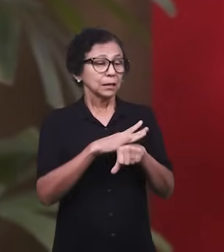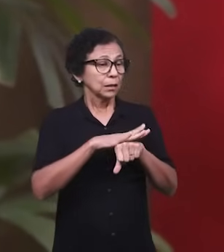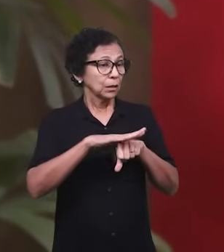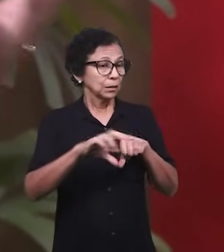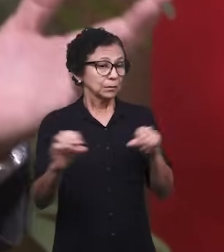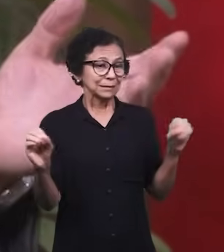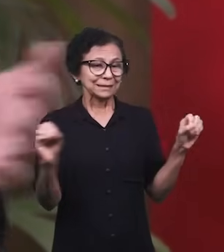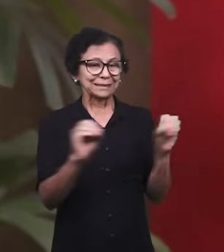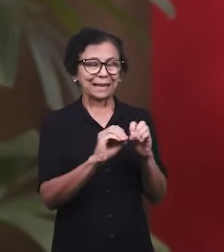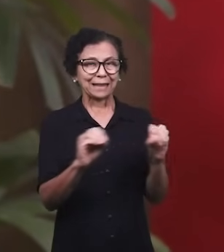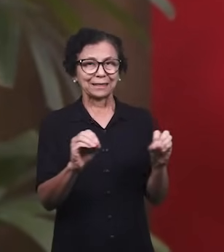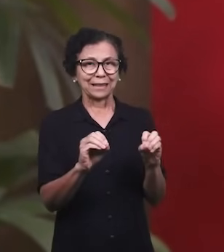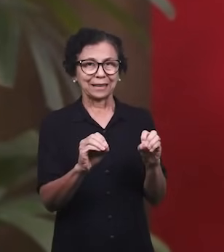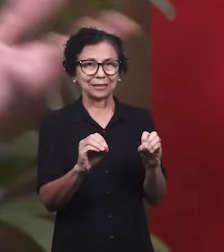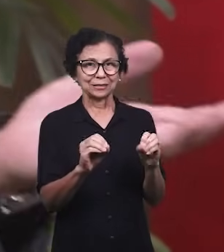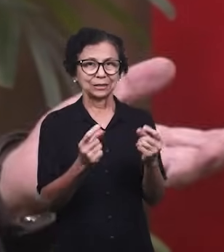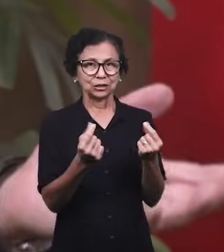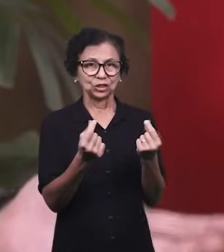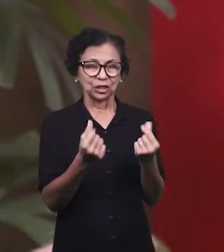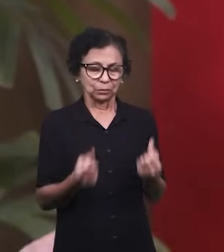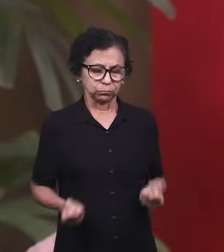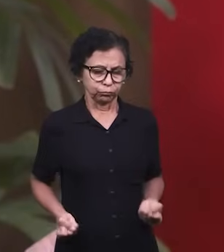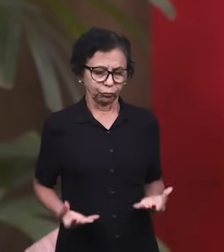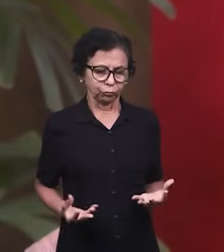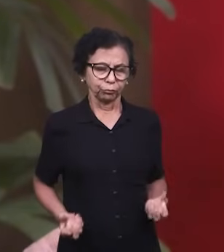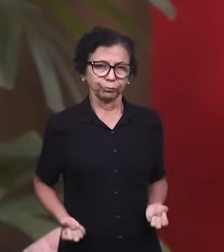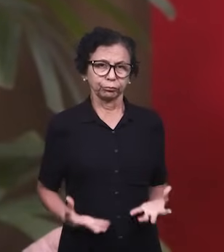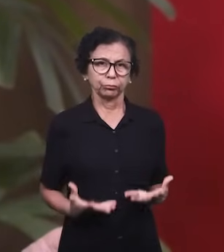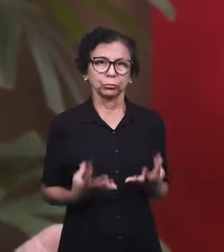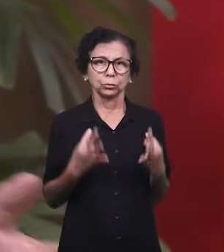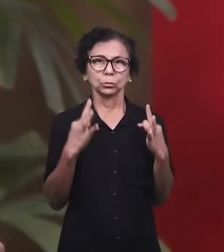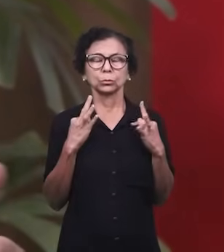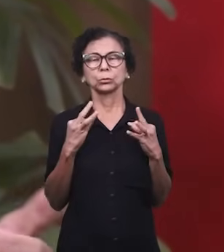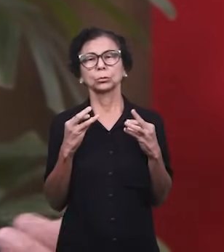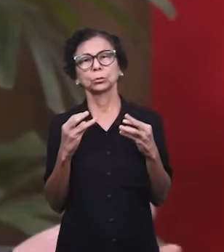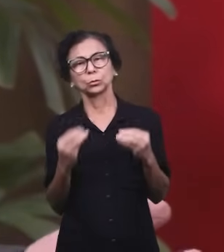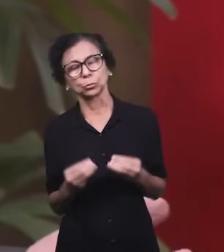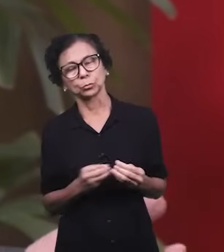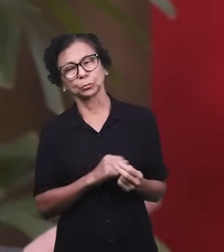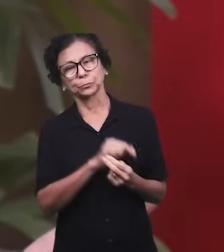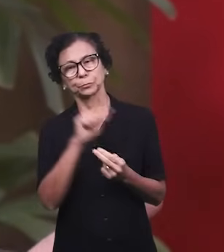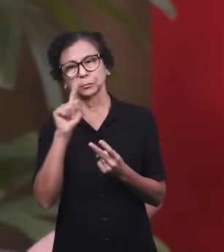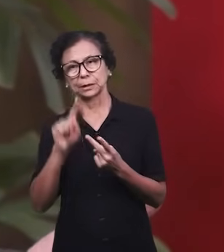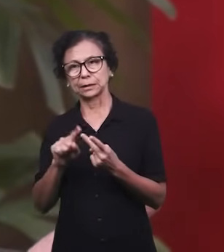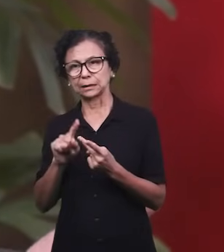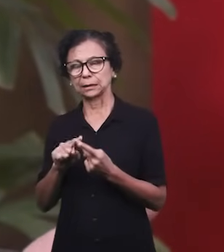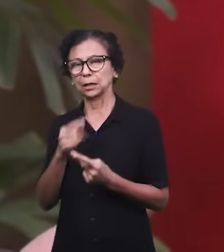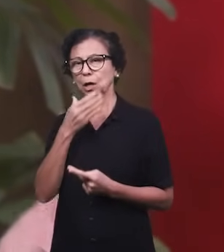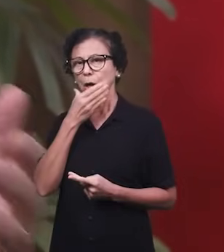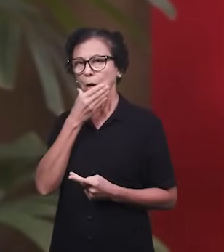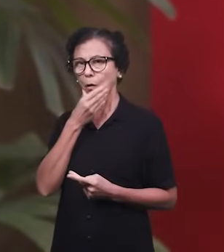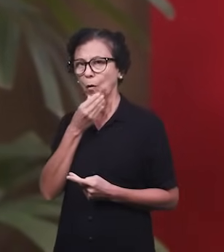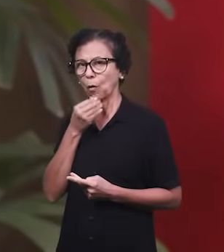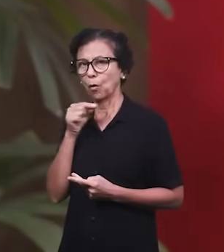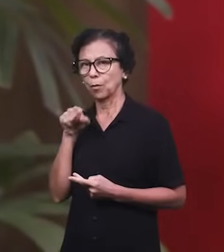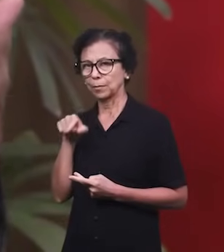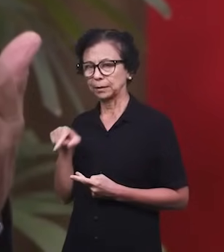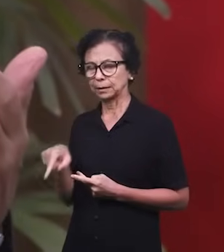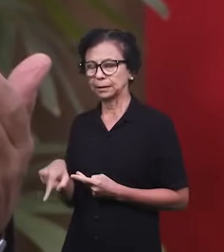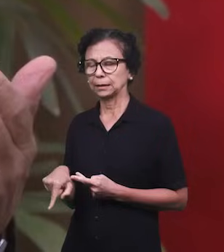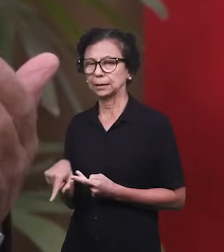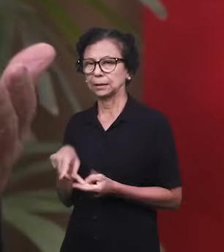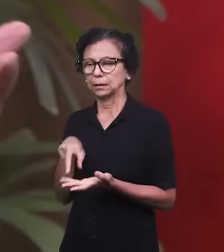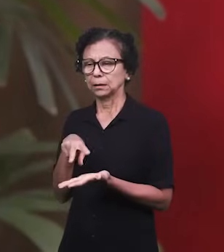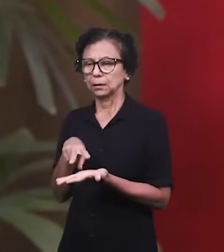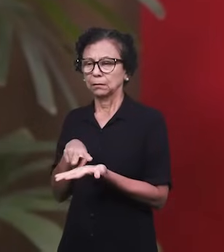já tinha gastado todos os bens que ela possuía. O paralítico lá do tanque de Betesda, o que aconteceu com